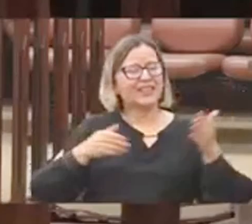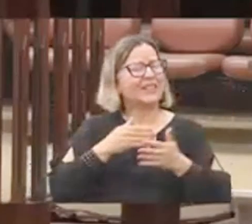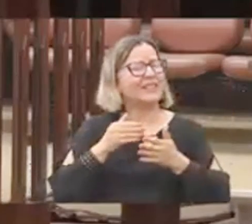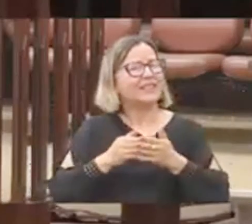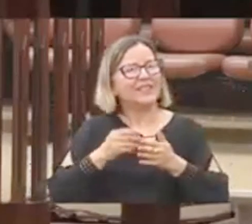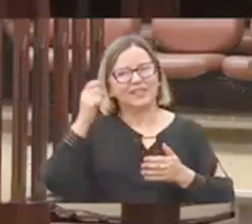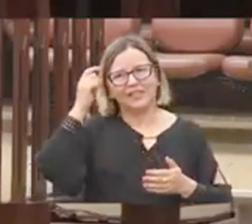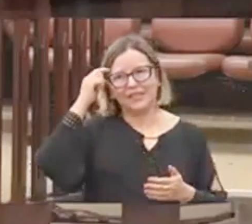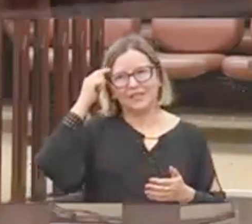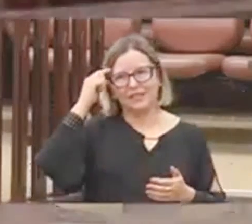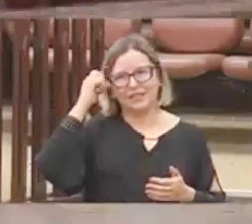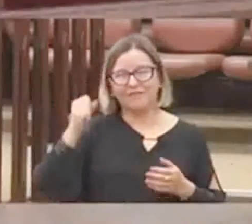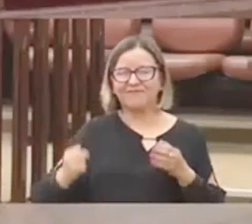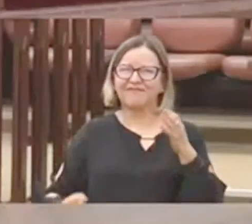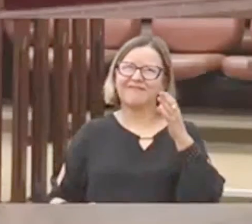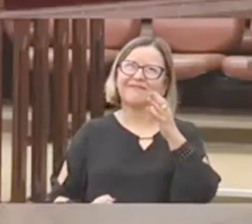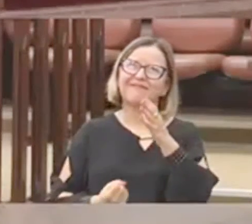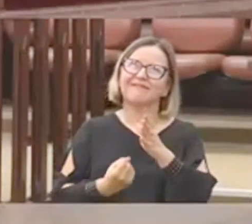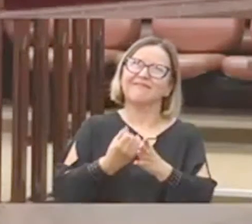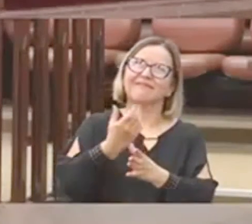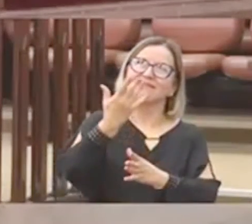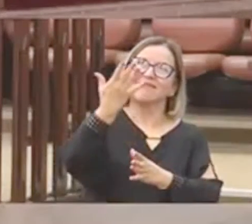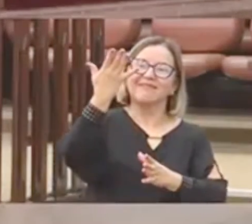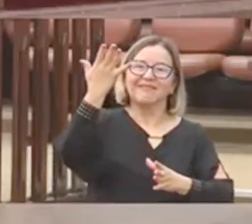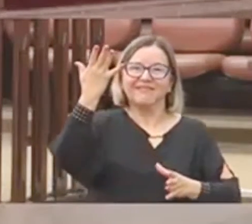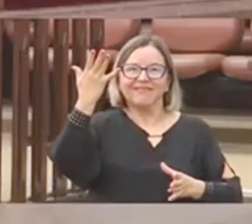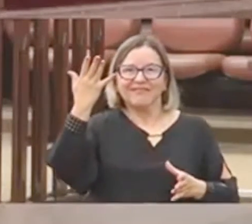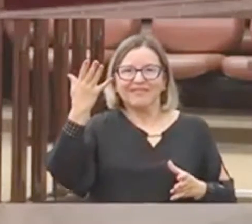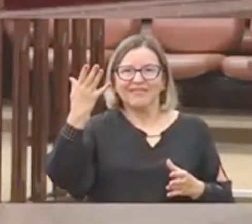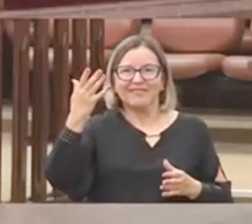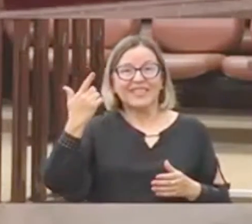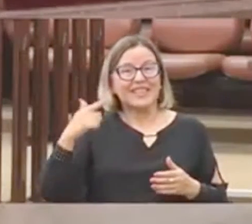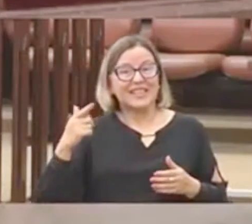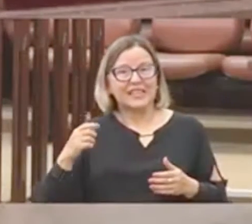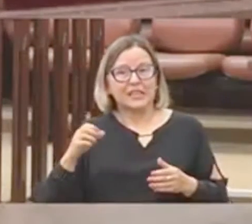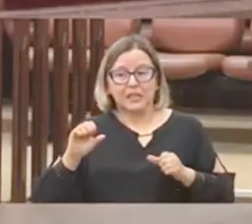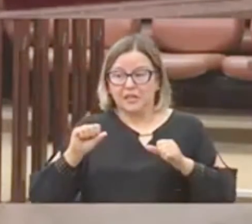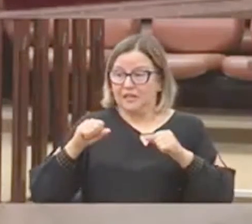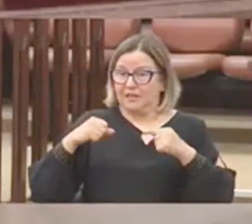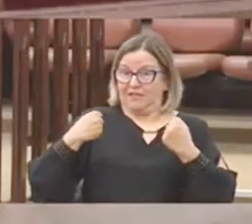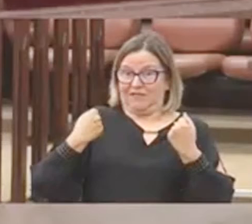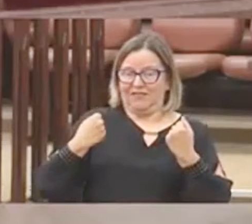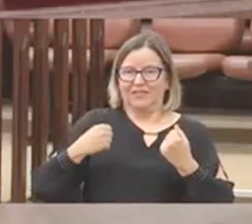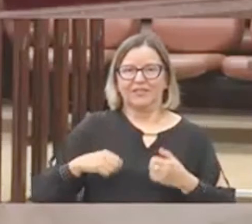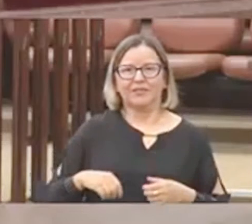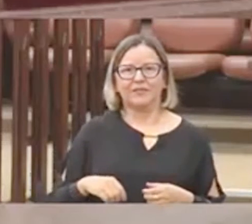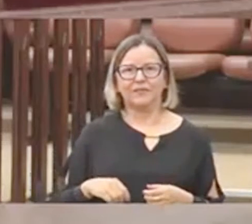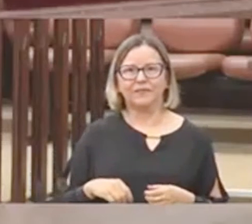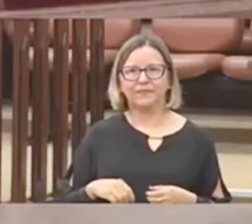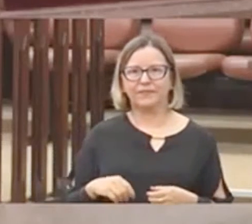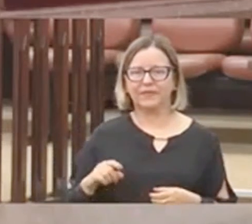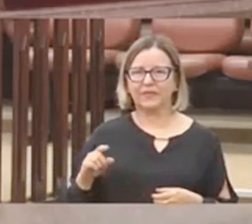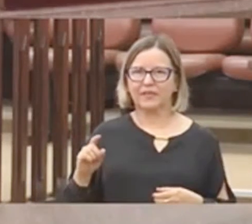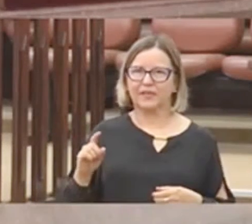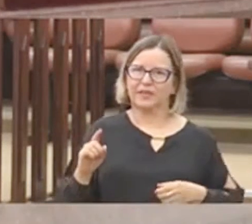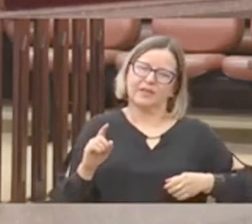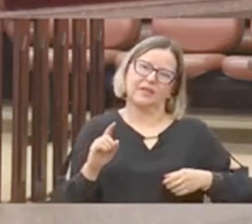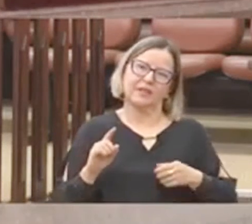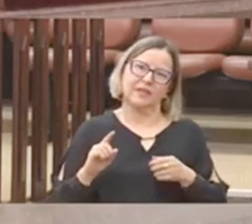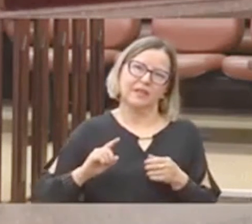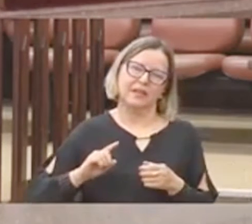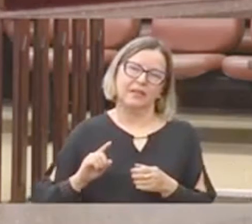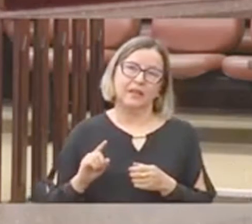flui espontaneamente, sem necessidade de esforço. Não significa negação daquilo que nos